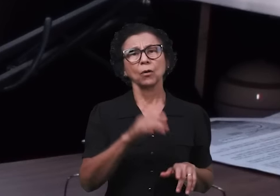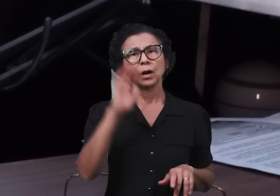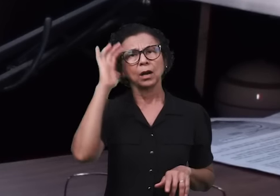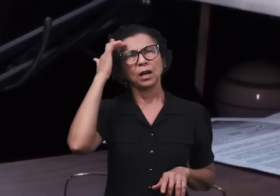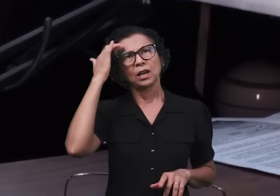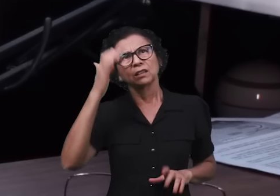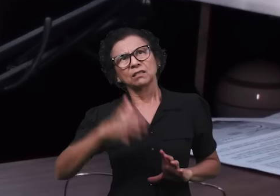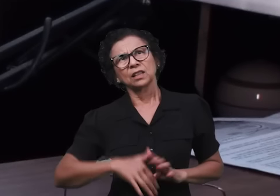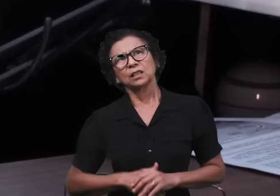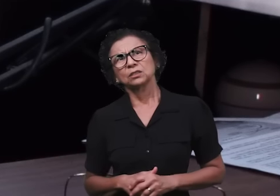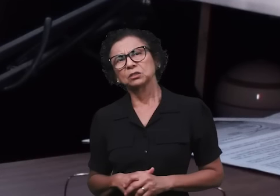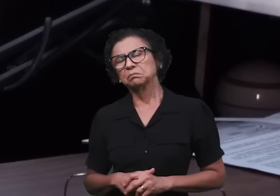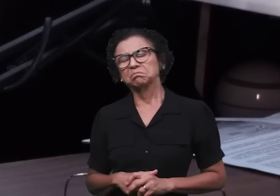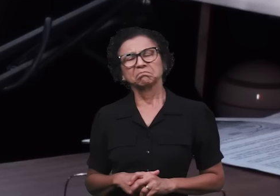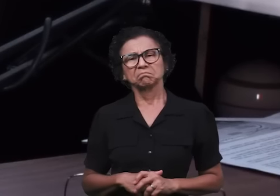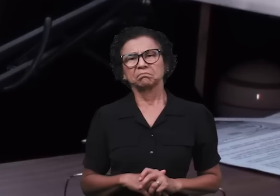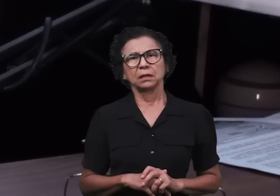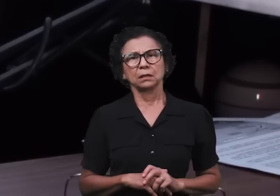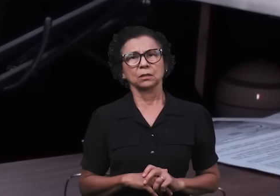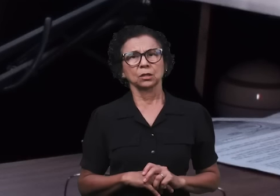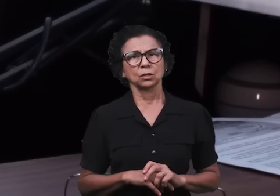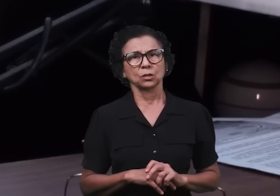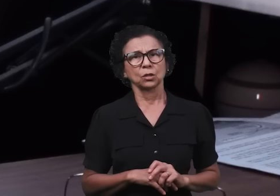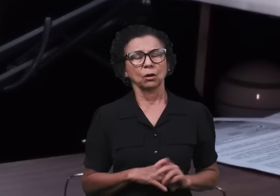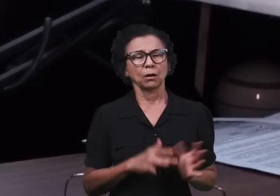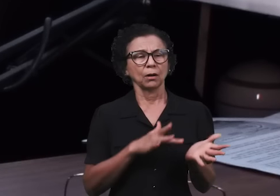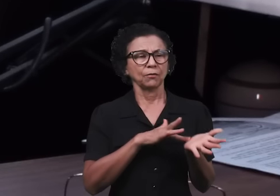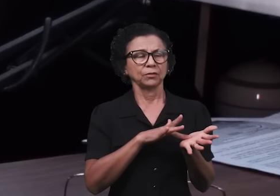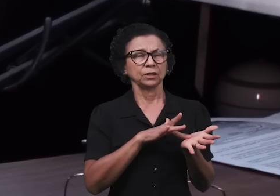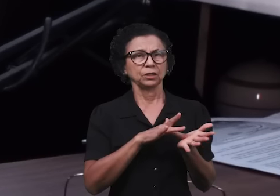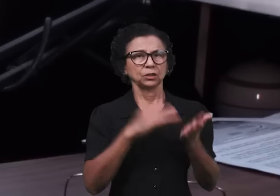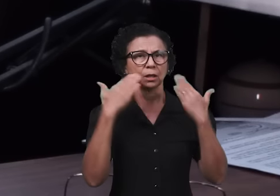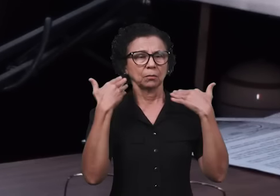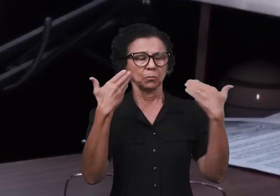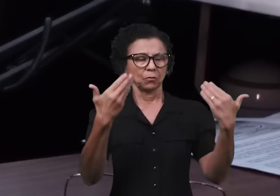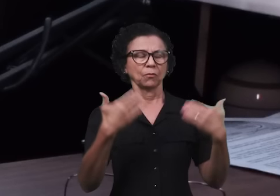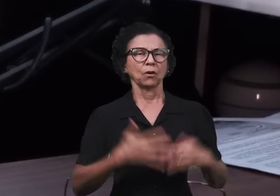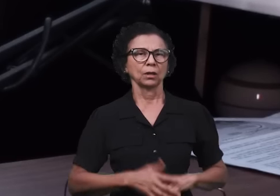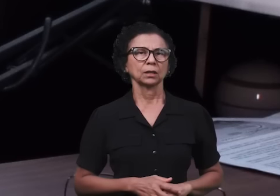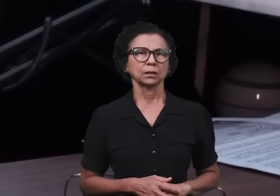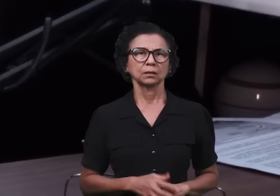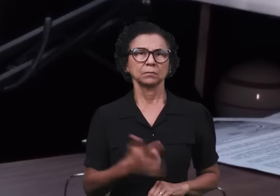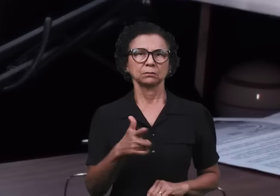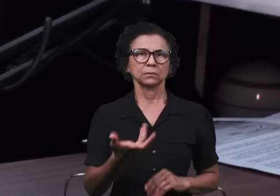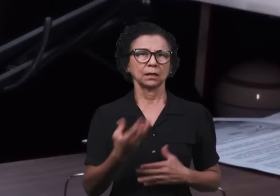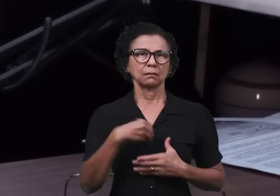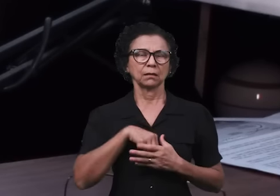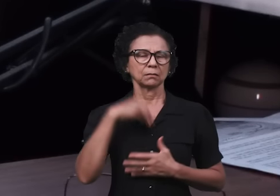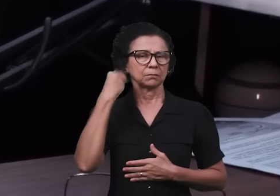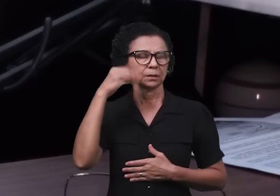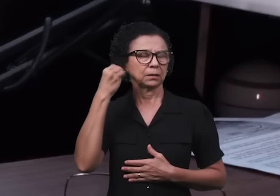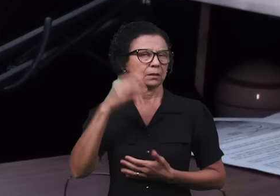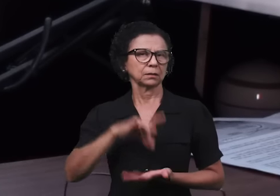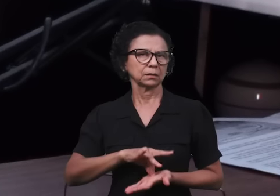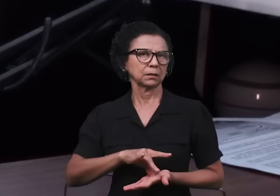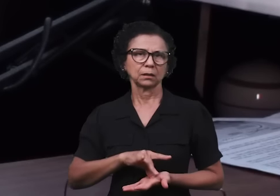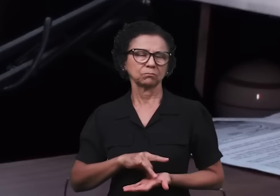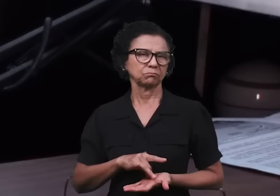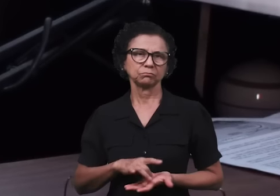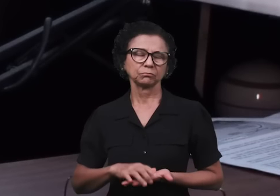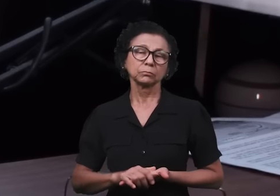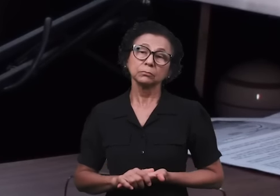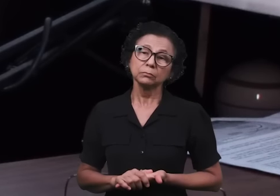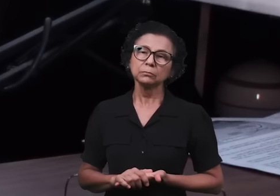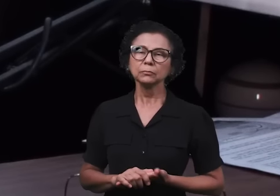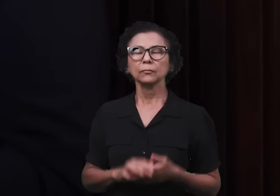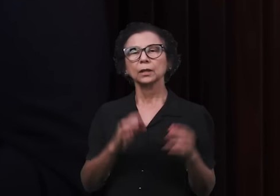entendem santificação muitas vezes como algo externo, né? Mas é algo interno, né? Faz parte de uma experiência nossa com o Senhor. Se